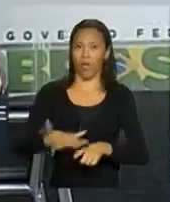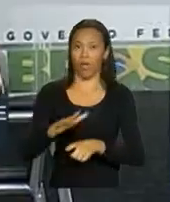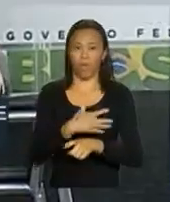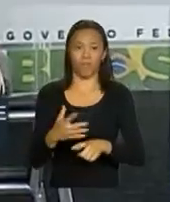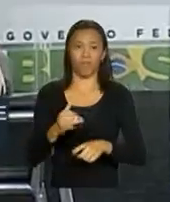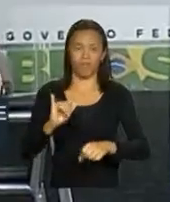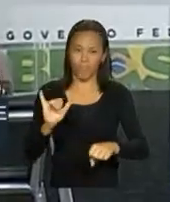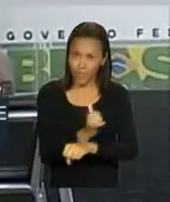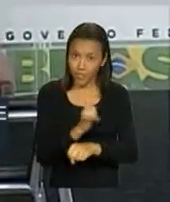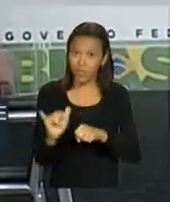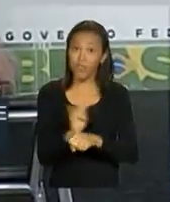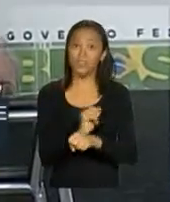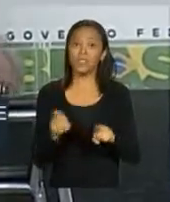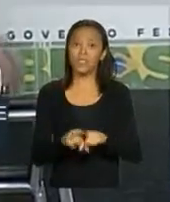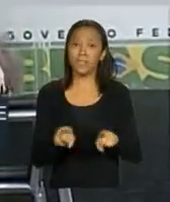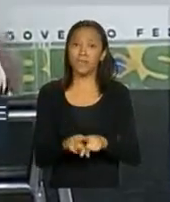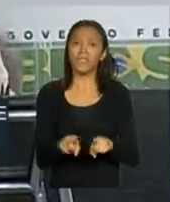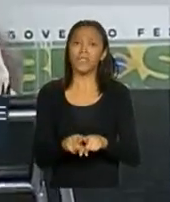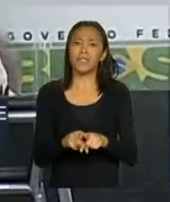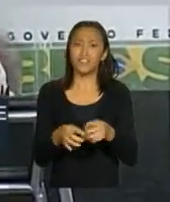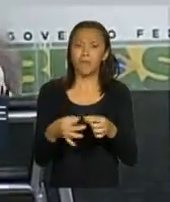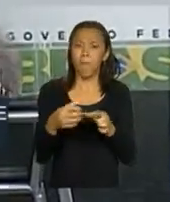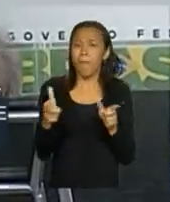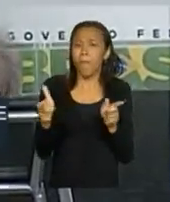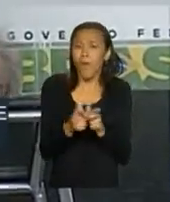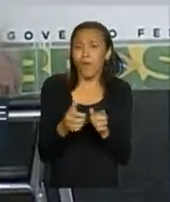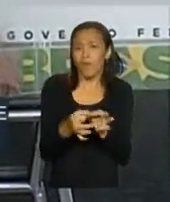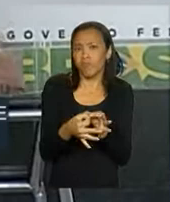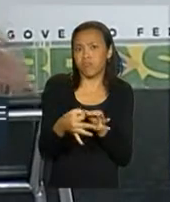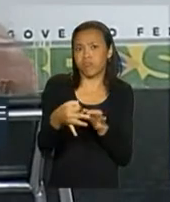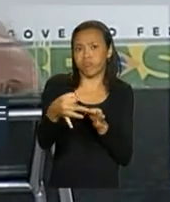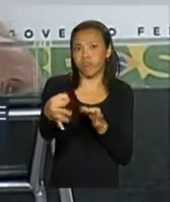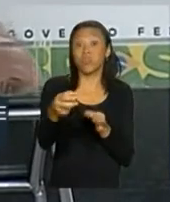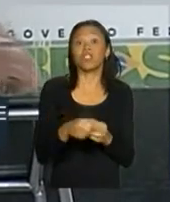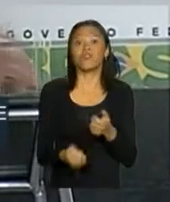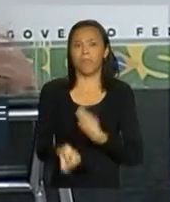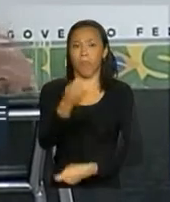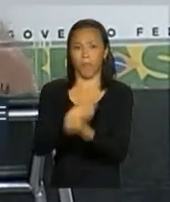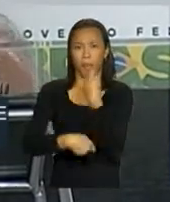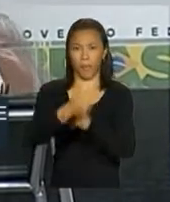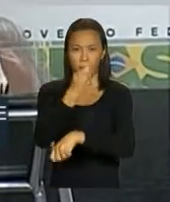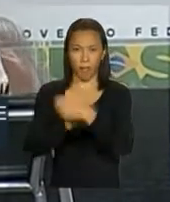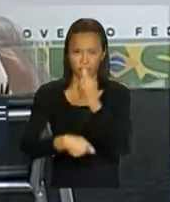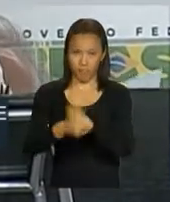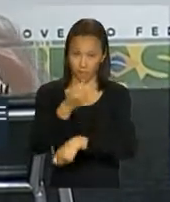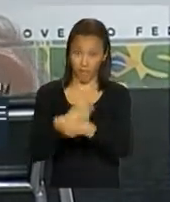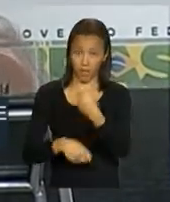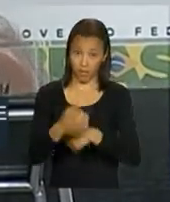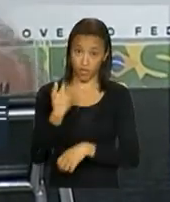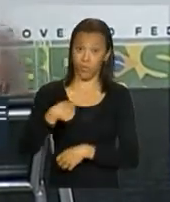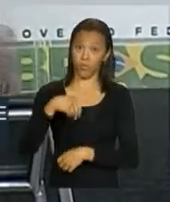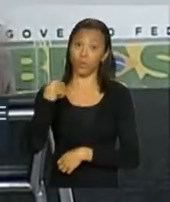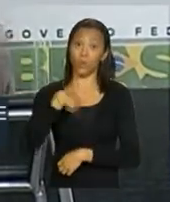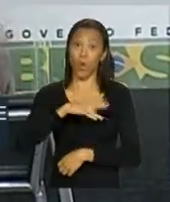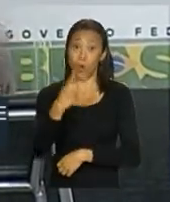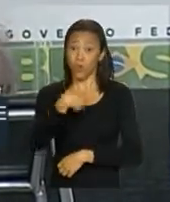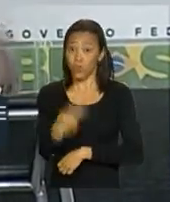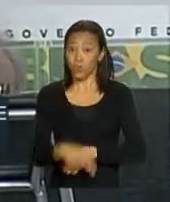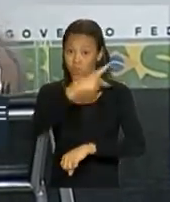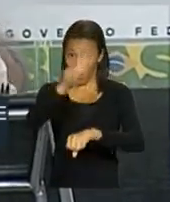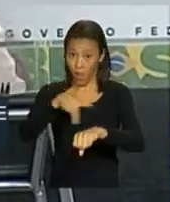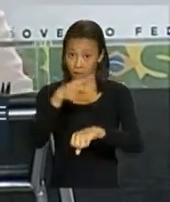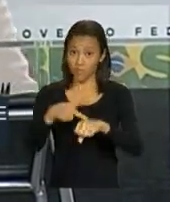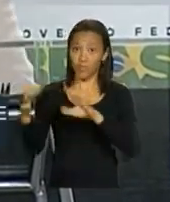geográfica, e o de menor distância dos principais mercados com os quais nosso país faz